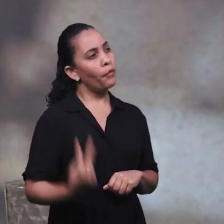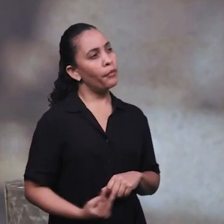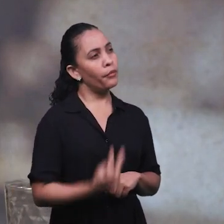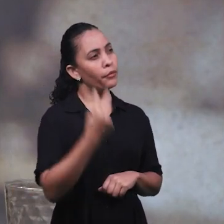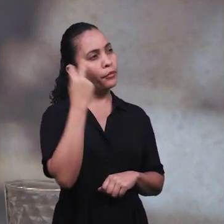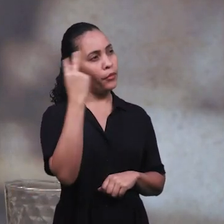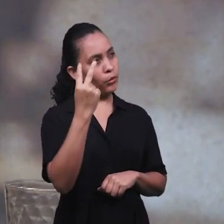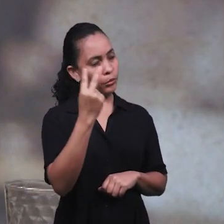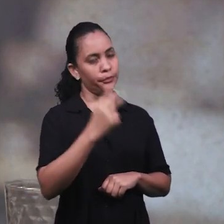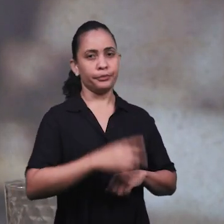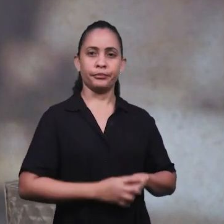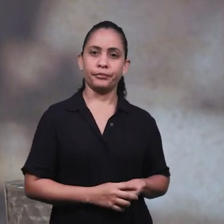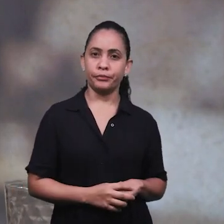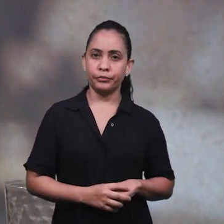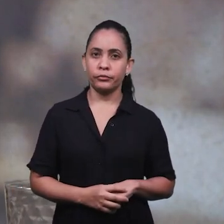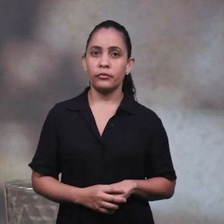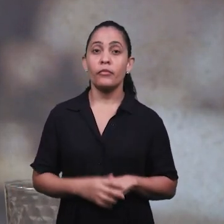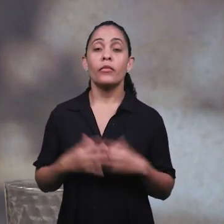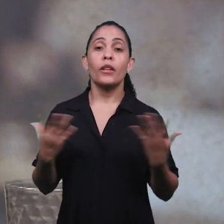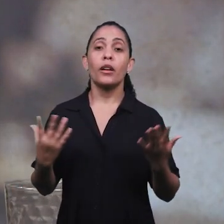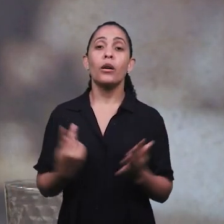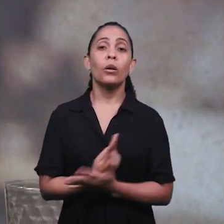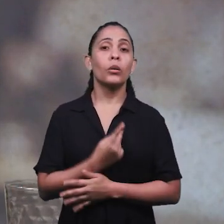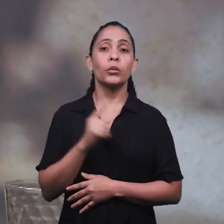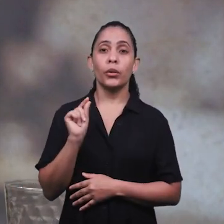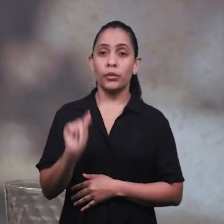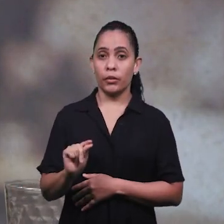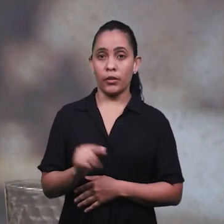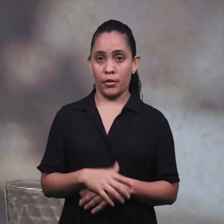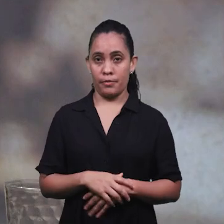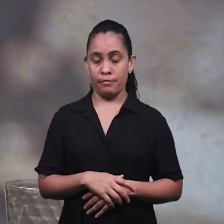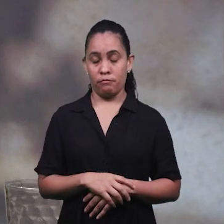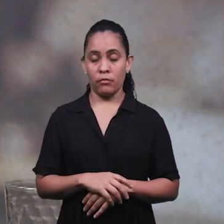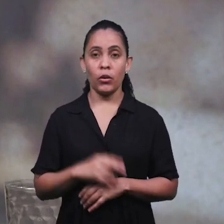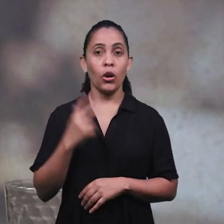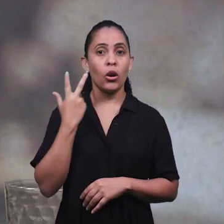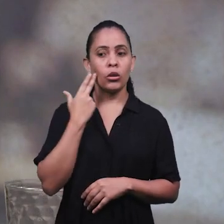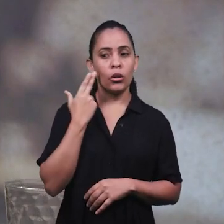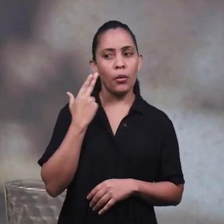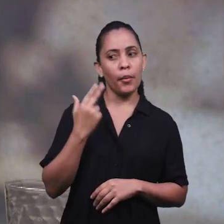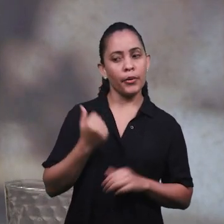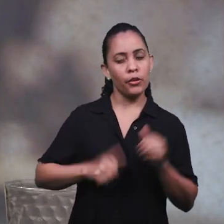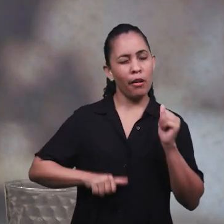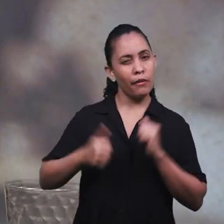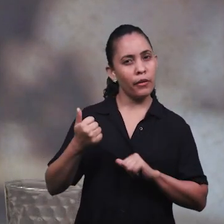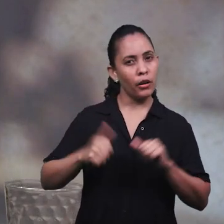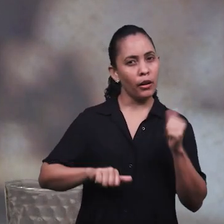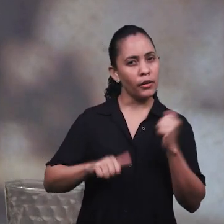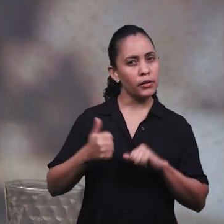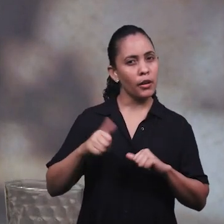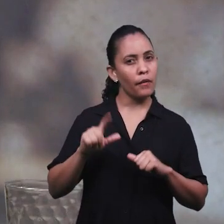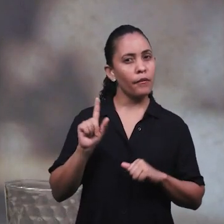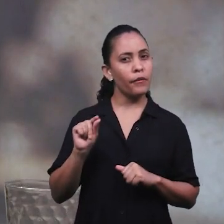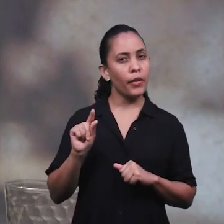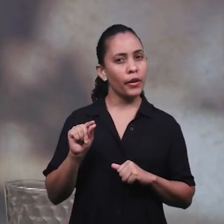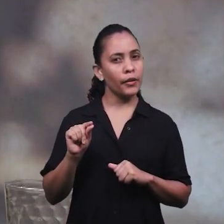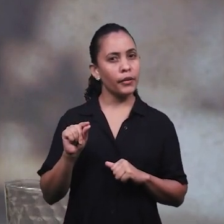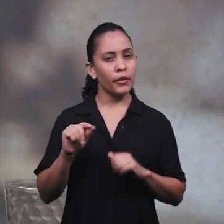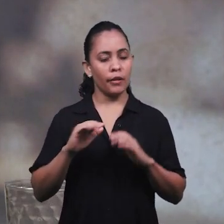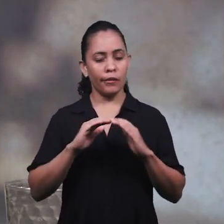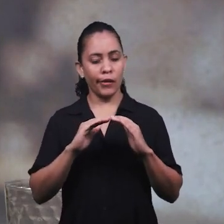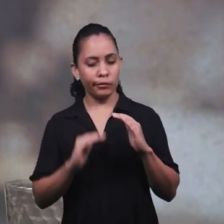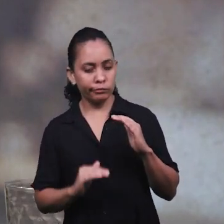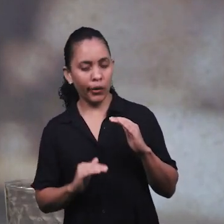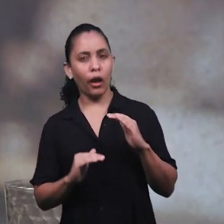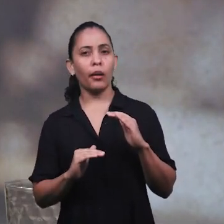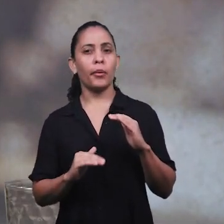de mercado dele. E aí, existe uma questão que normalmente o valor da avaliação vem com um valor abaixo